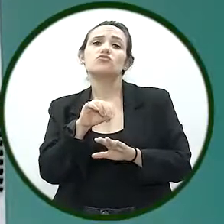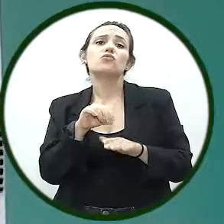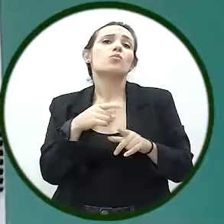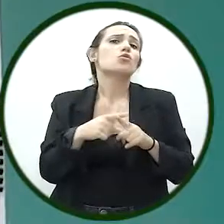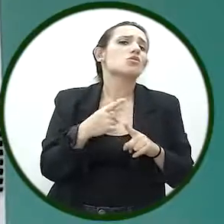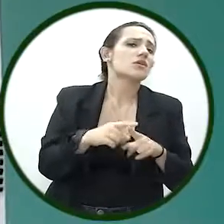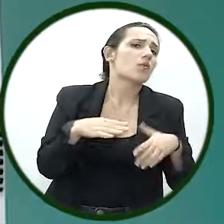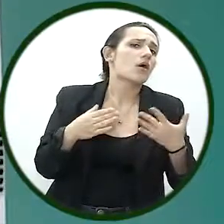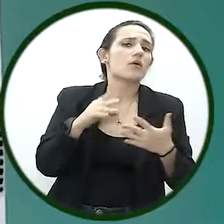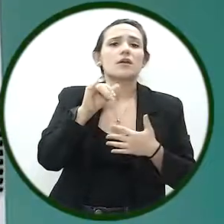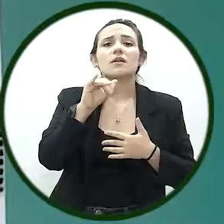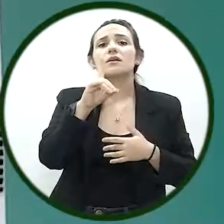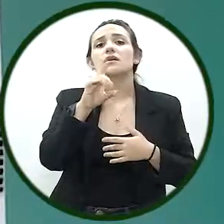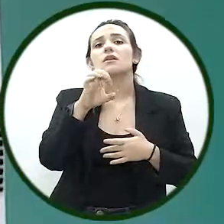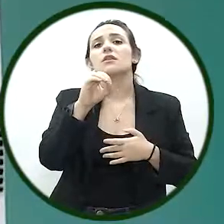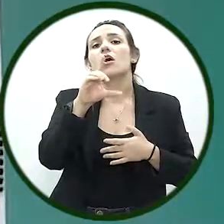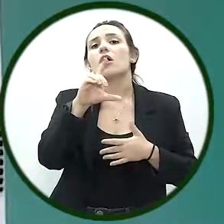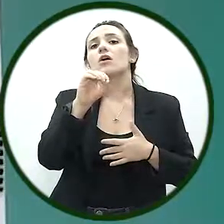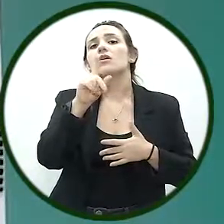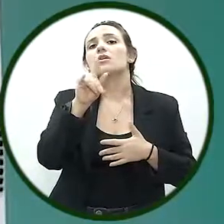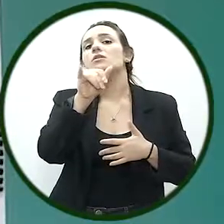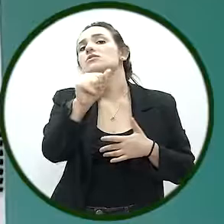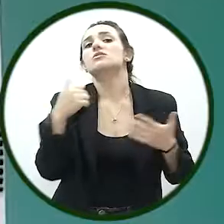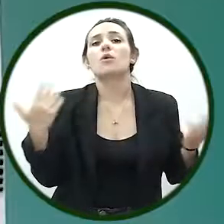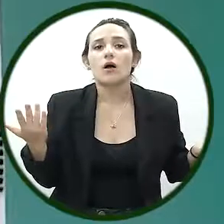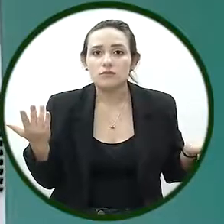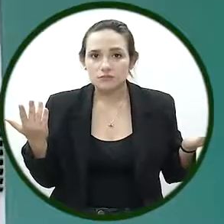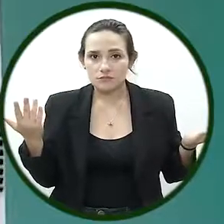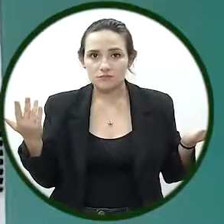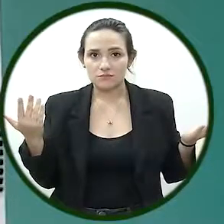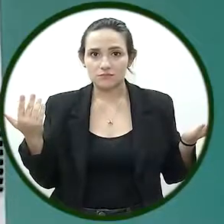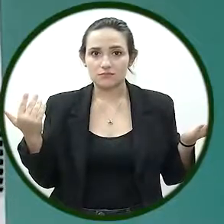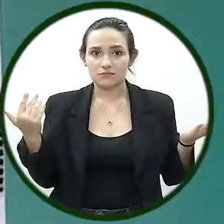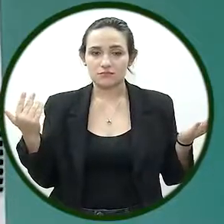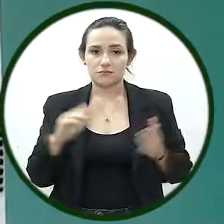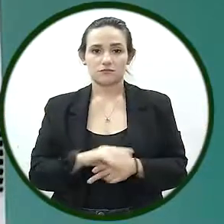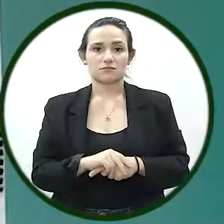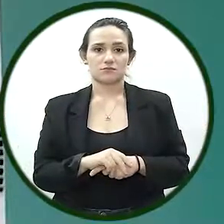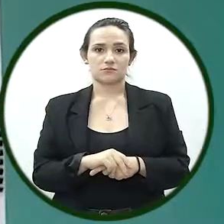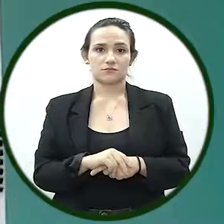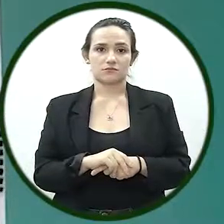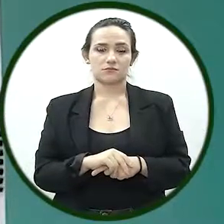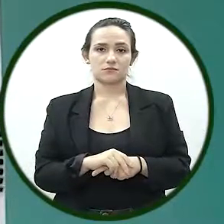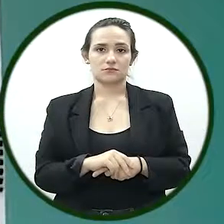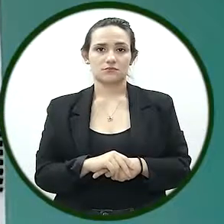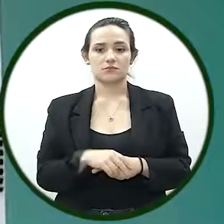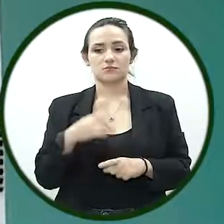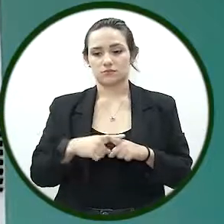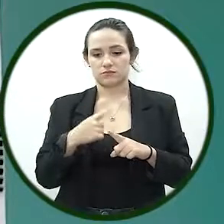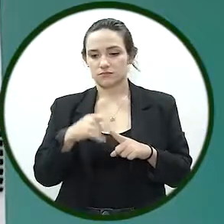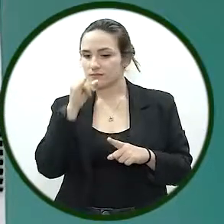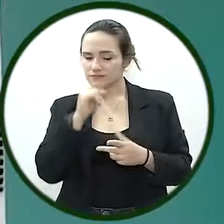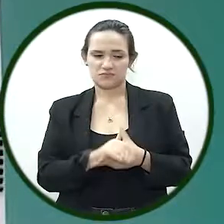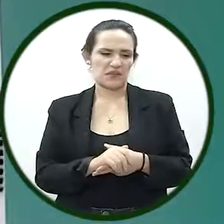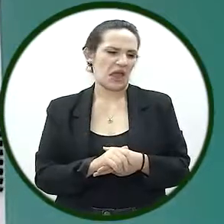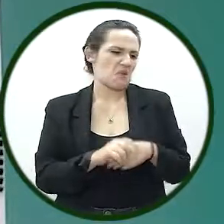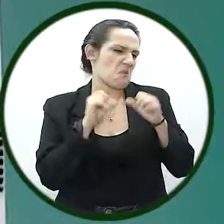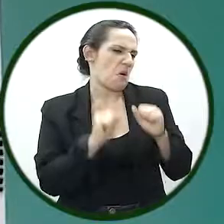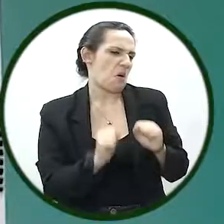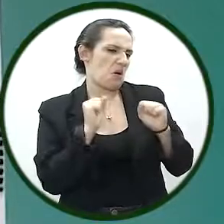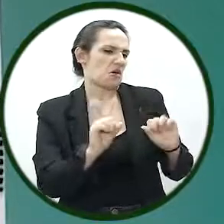violência é uma coisa que nós devemos modificar e mostrar para as pessoas que você deixar